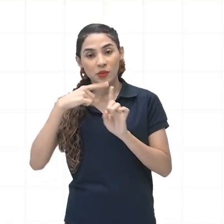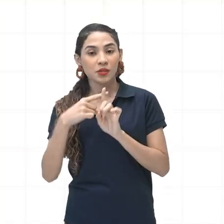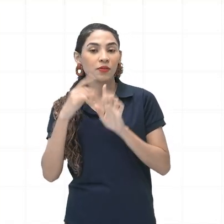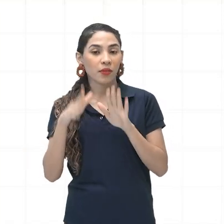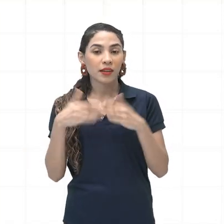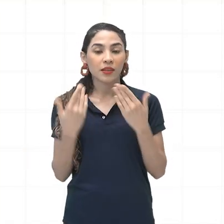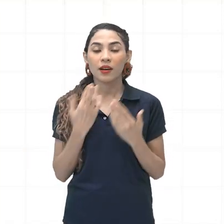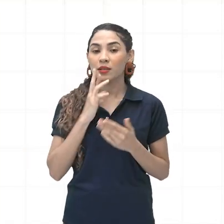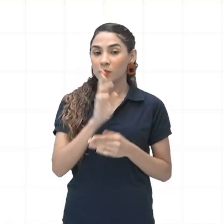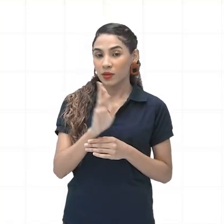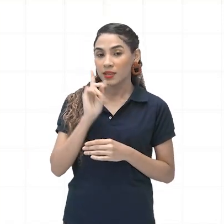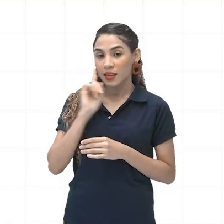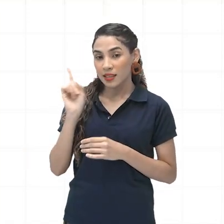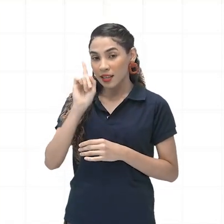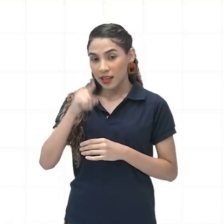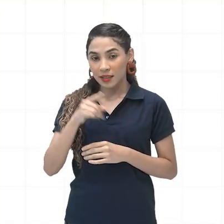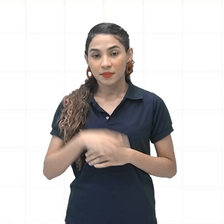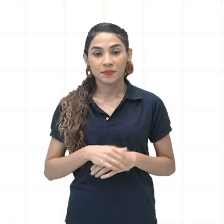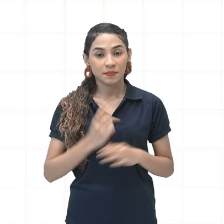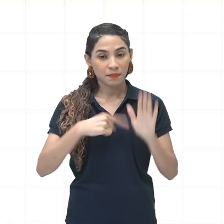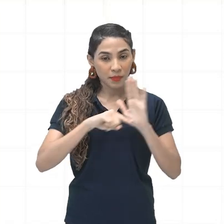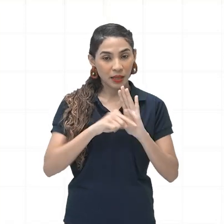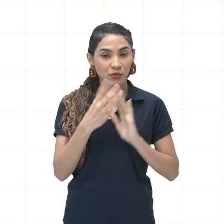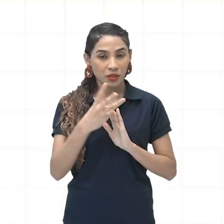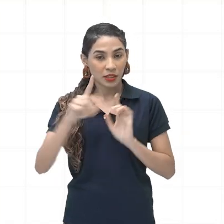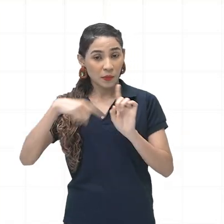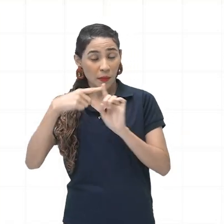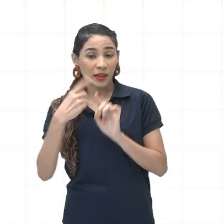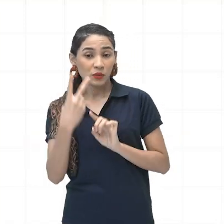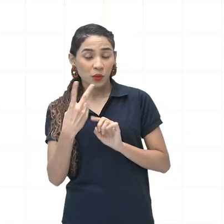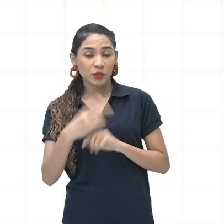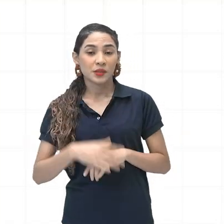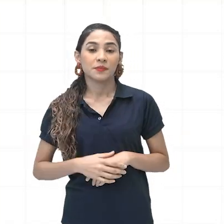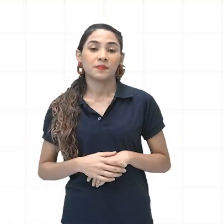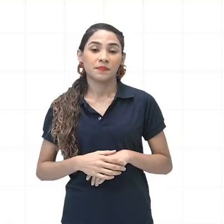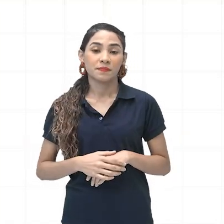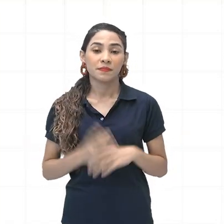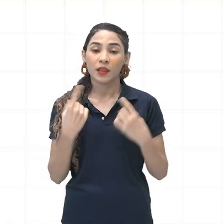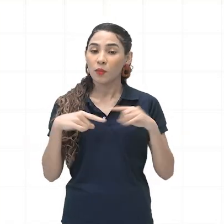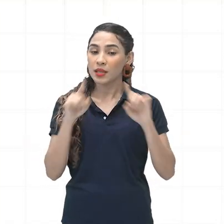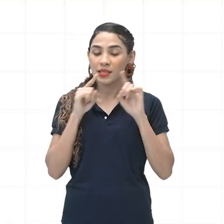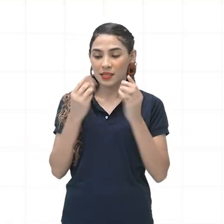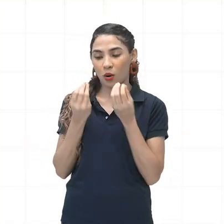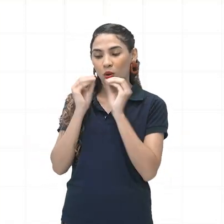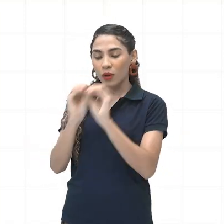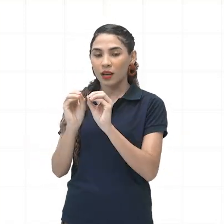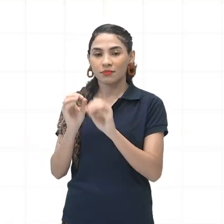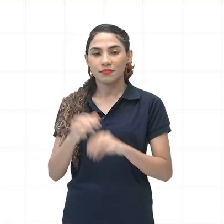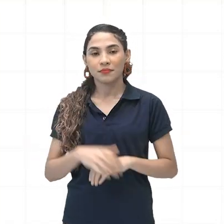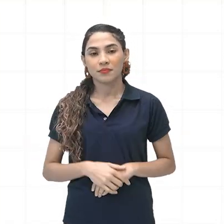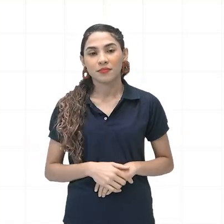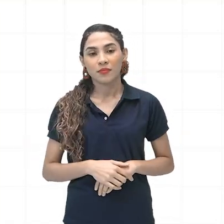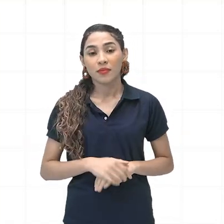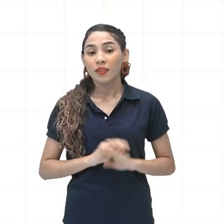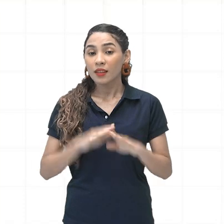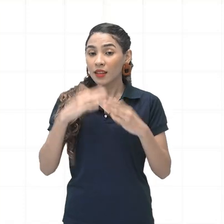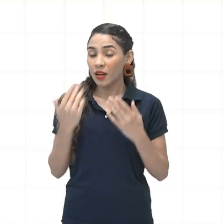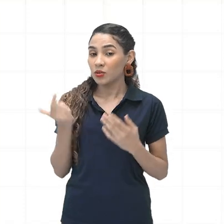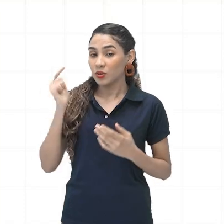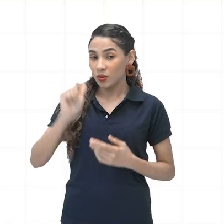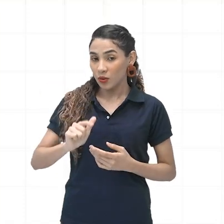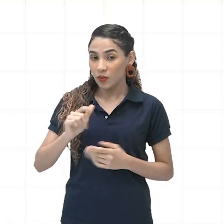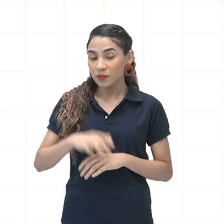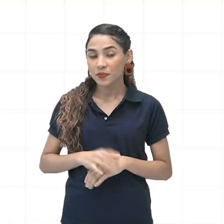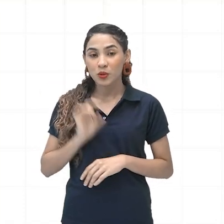essa resposta aqui é o 2 positivo. Como é positivo, eu não preciso colocar. E aí, novamente,